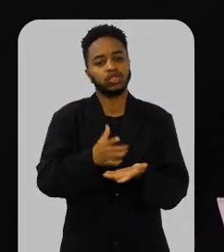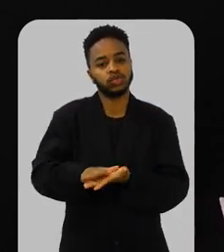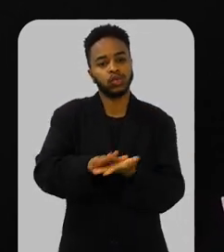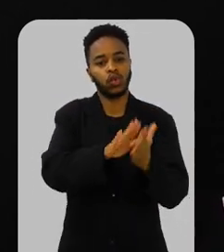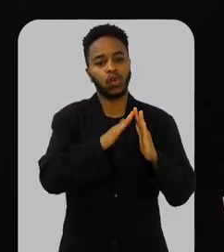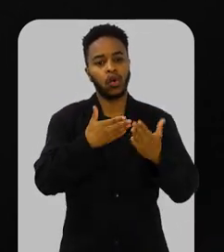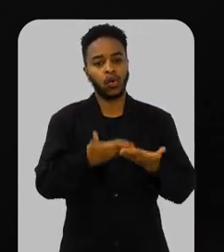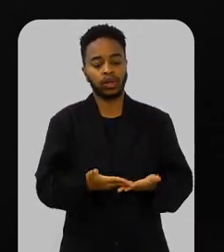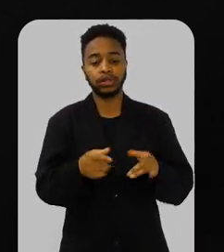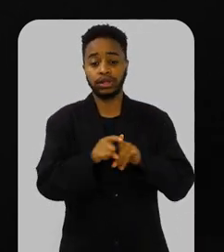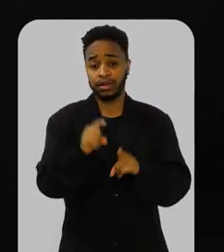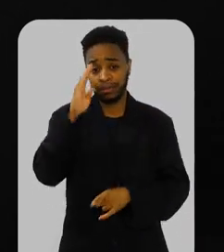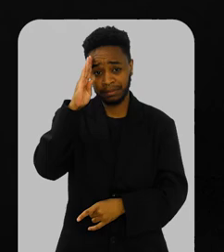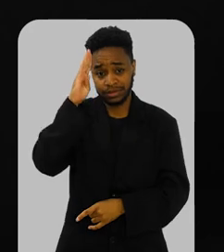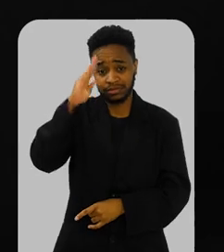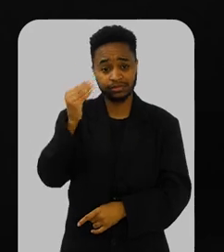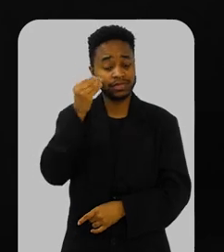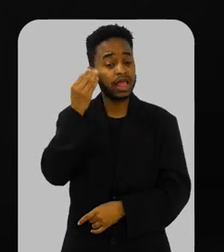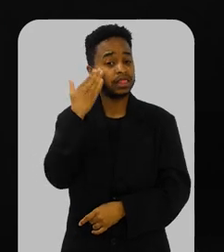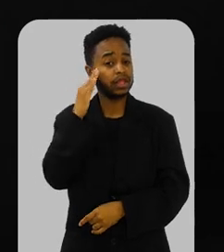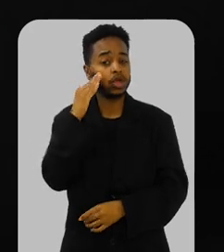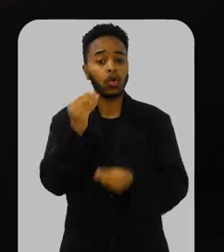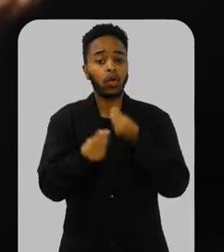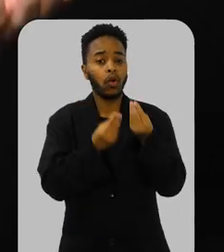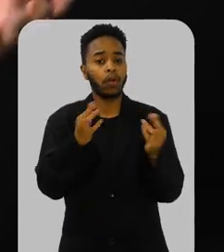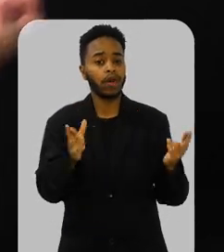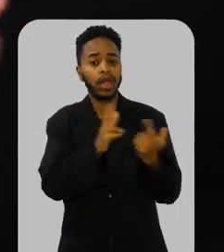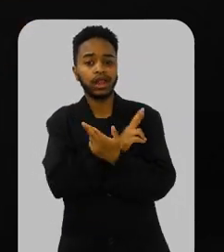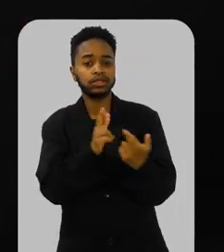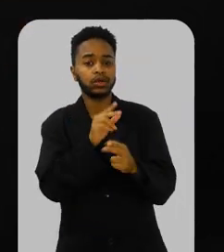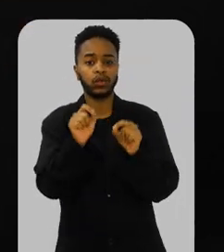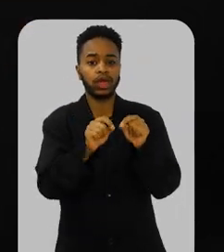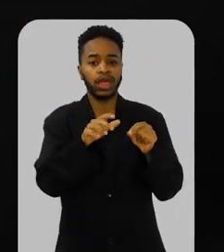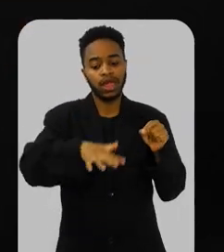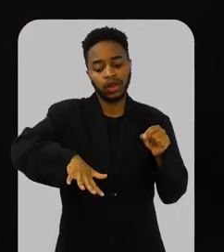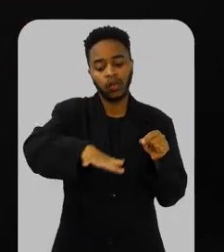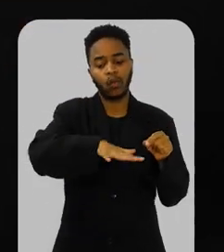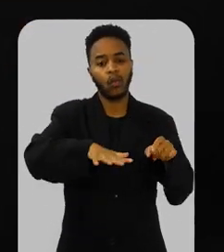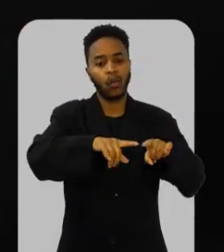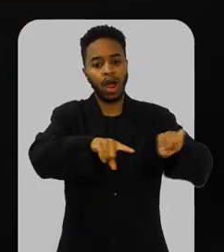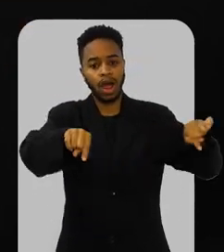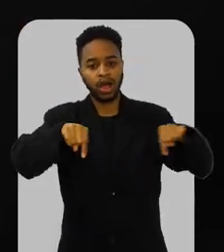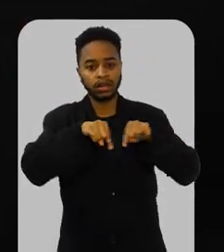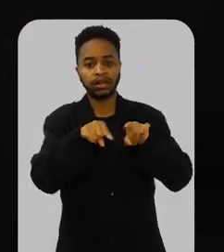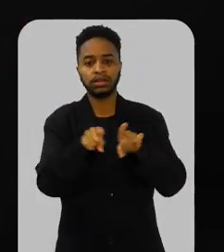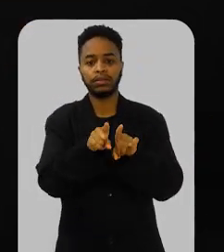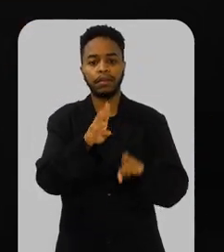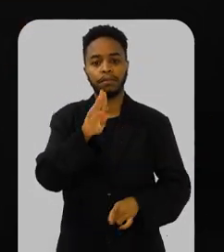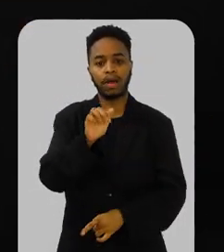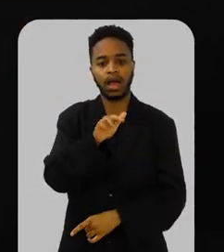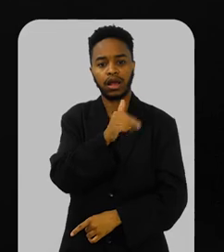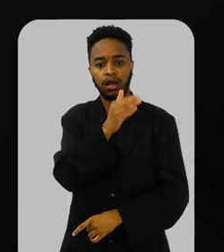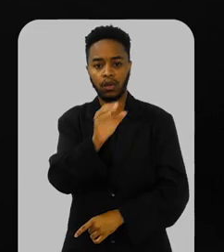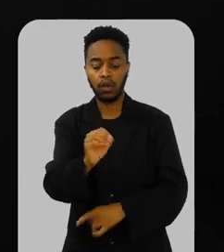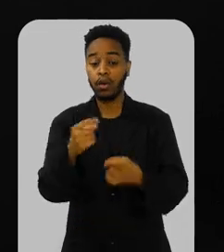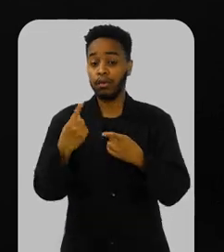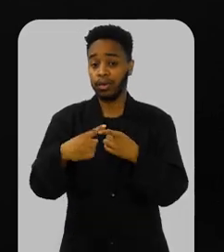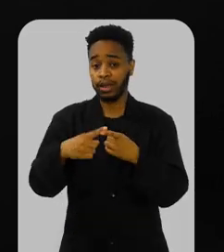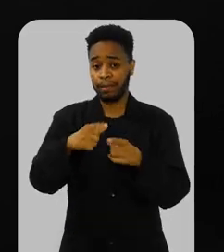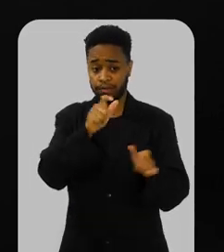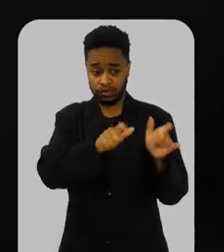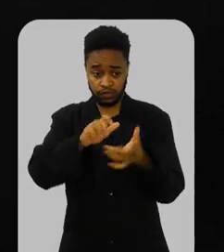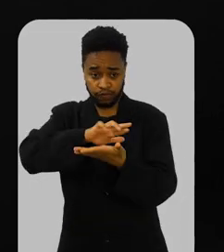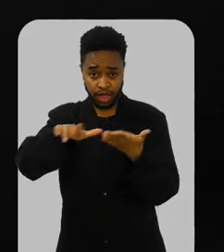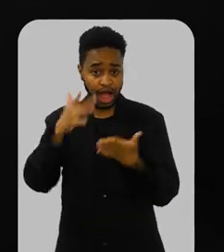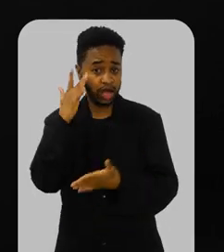né? E principalmente para entender qual é a relação de quadra e qual é a relação de barracão, né? Porque tem muita gente que acha que o que